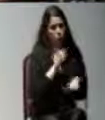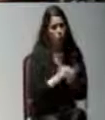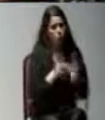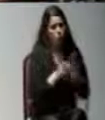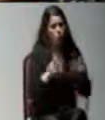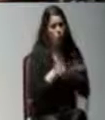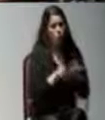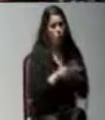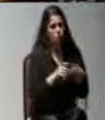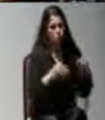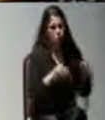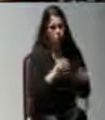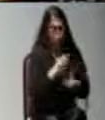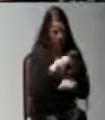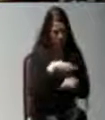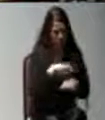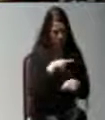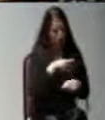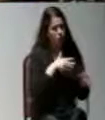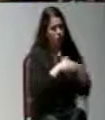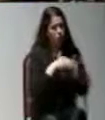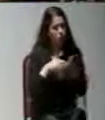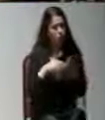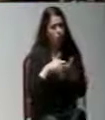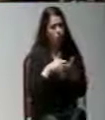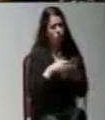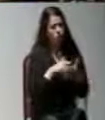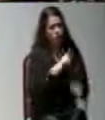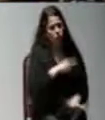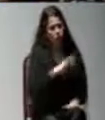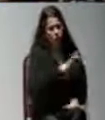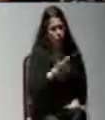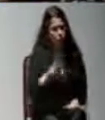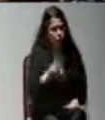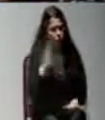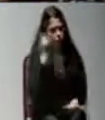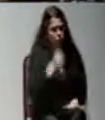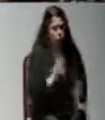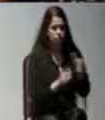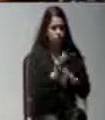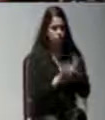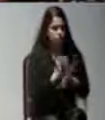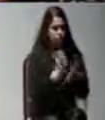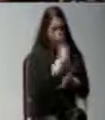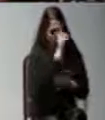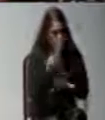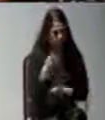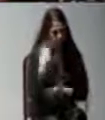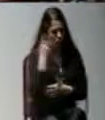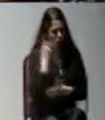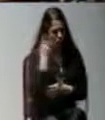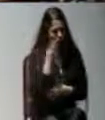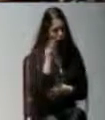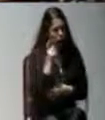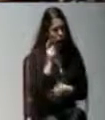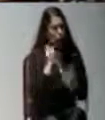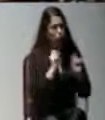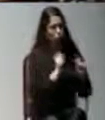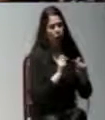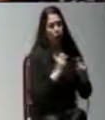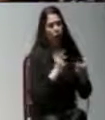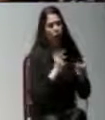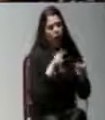consumidor, de governos que impõem políticas que aumentam a condição